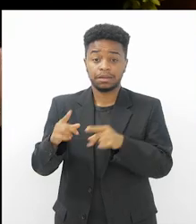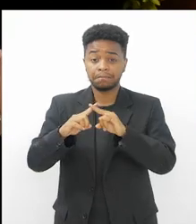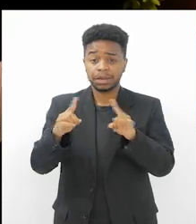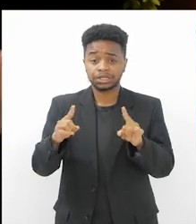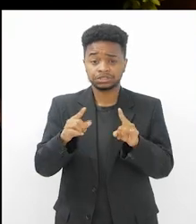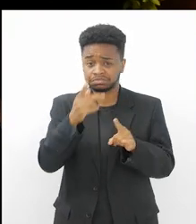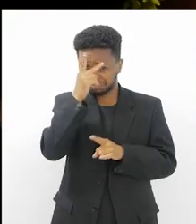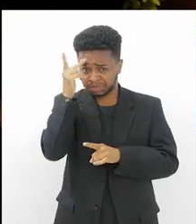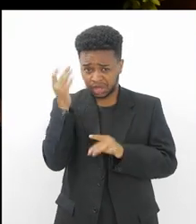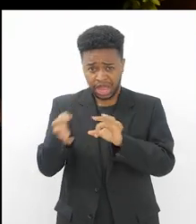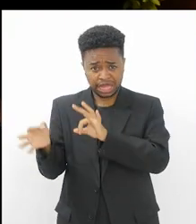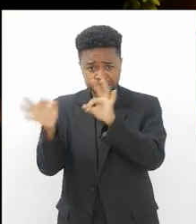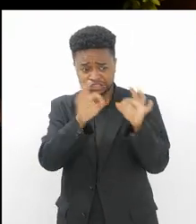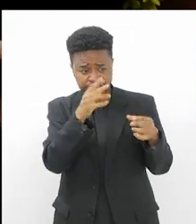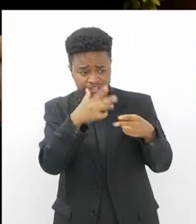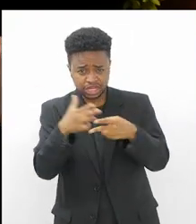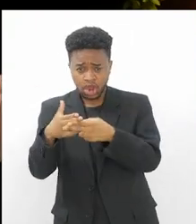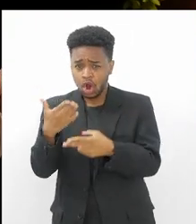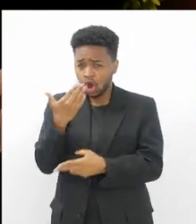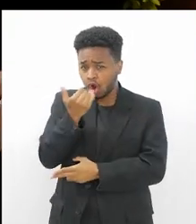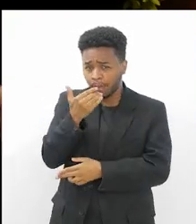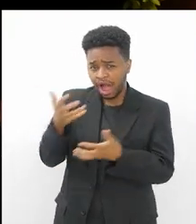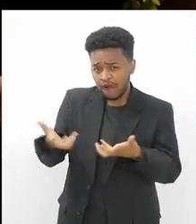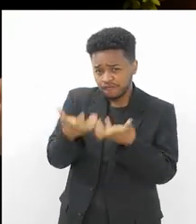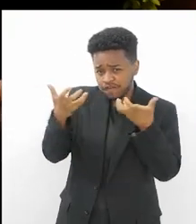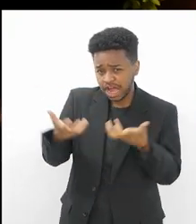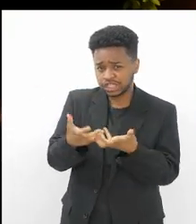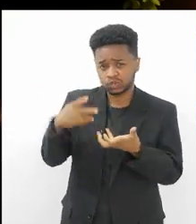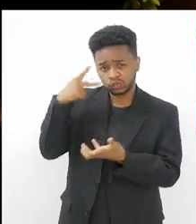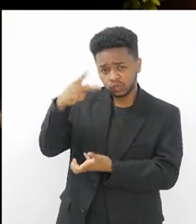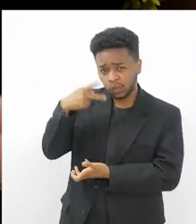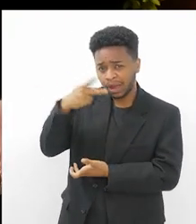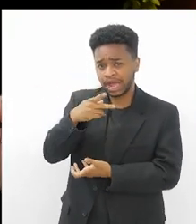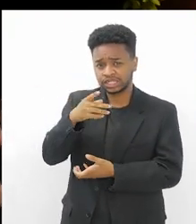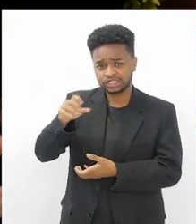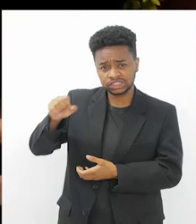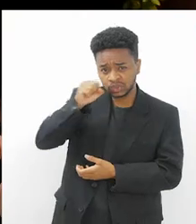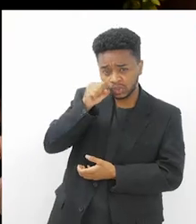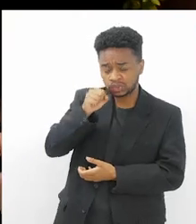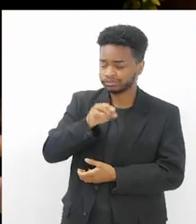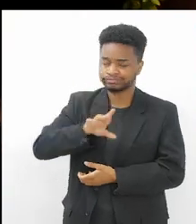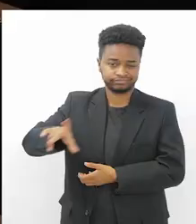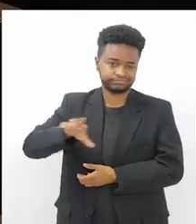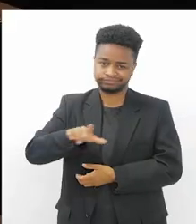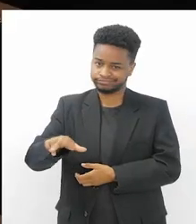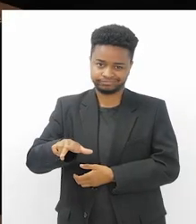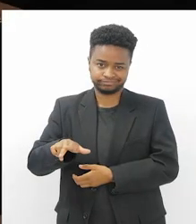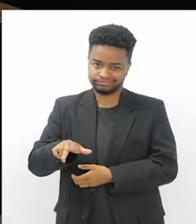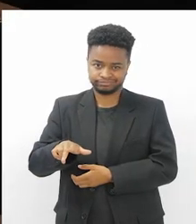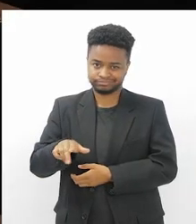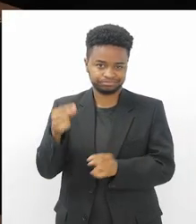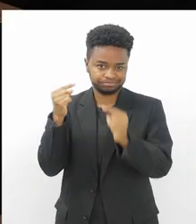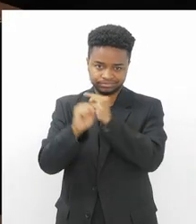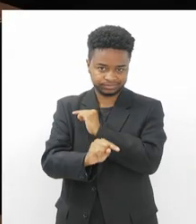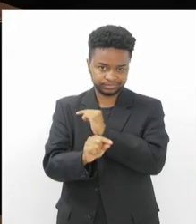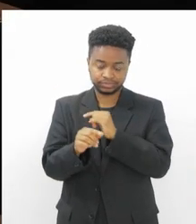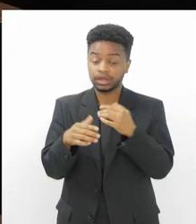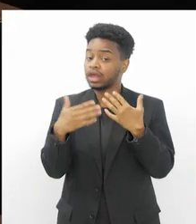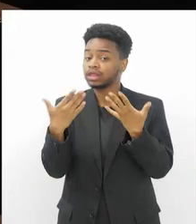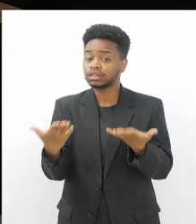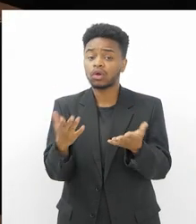séries. E ninguém maratoneia séries comendo alface com cenoura e tomate. Não é isto que as pessoas